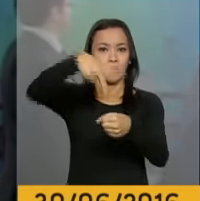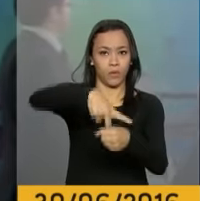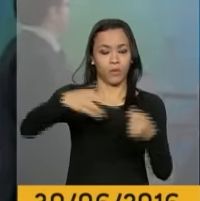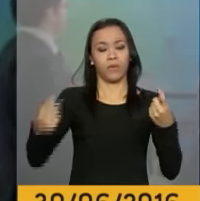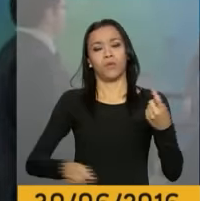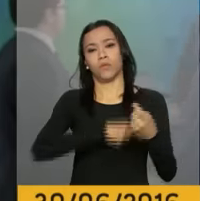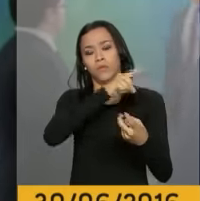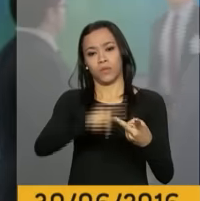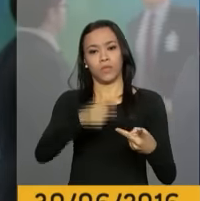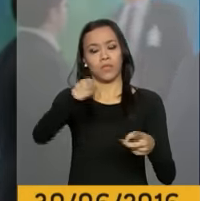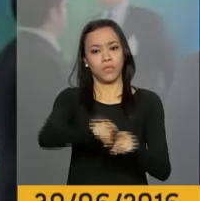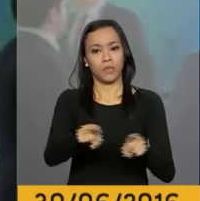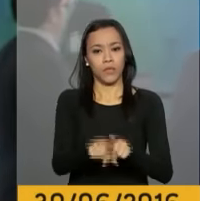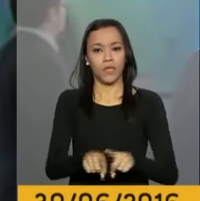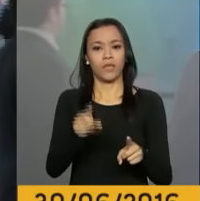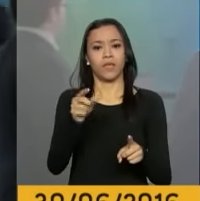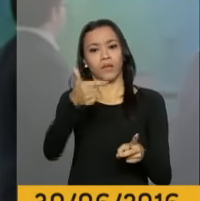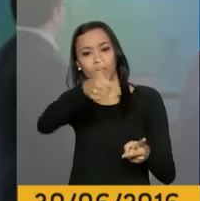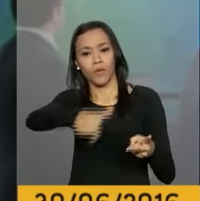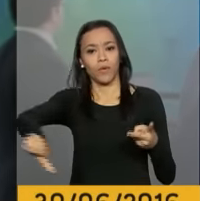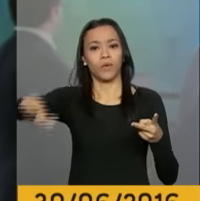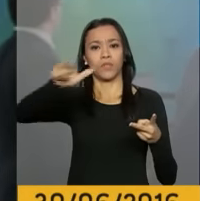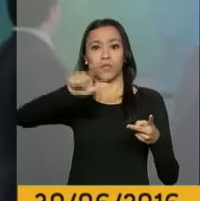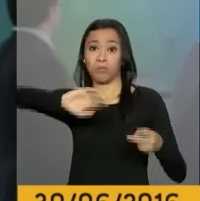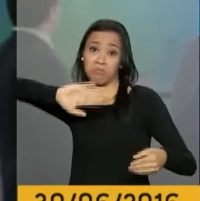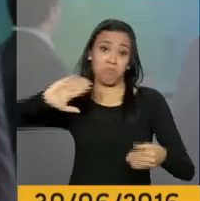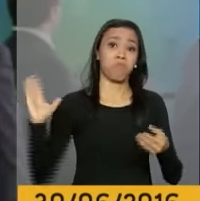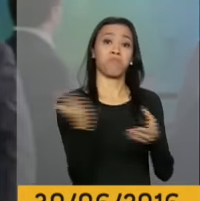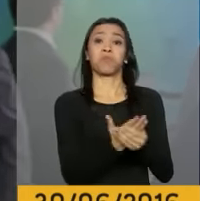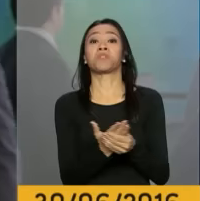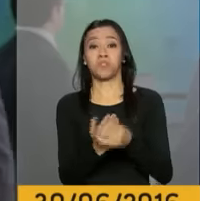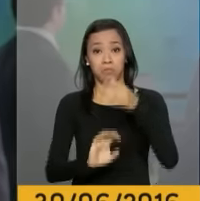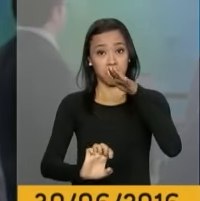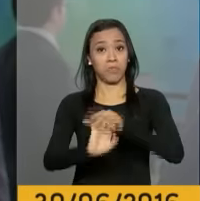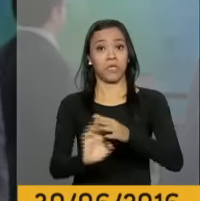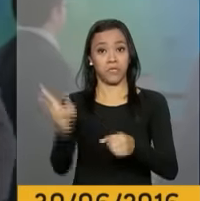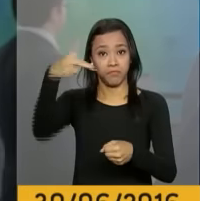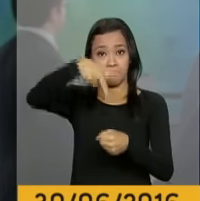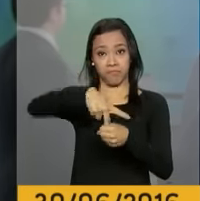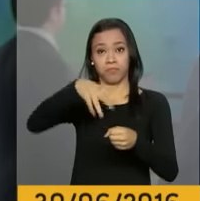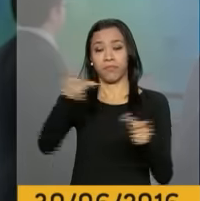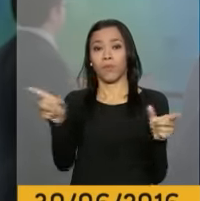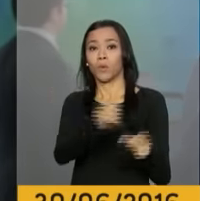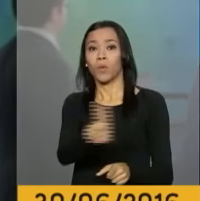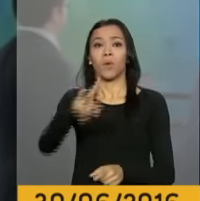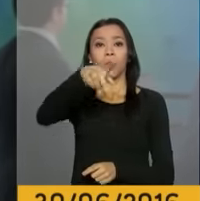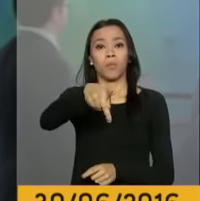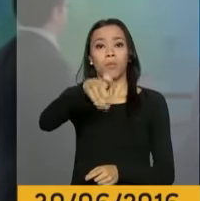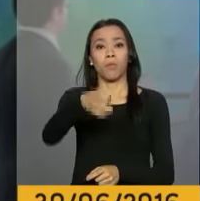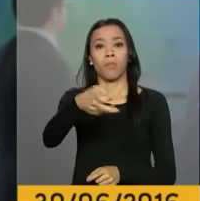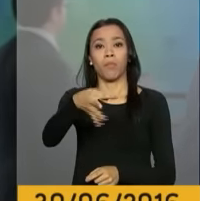foi levada na enxurrada do processo com a Petrobras, que perdeu enorme, vamos dizer, base